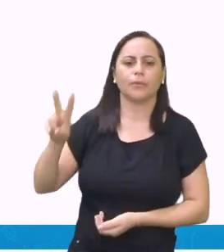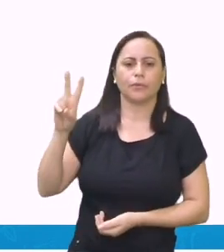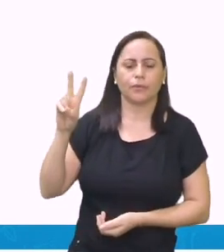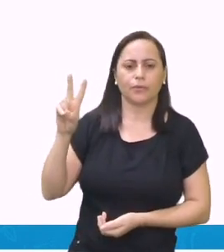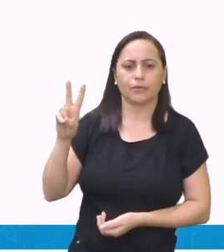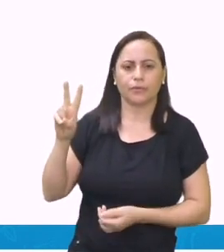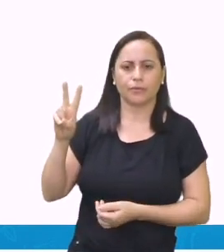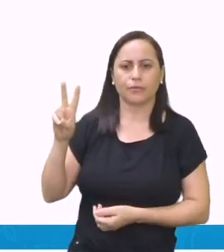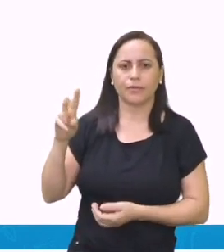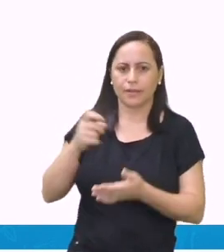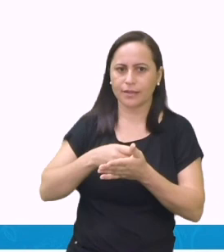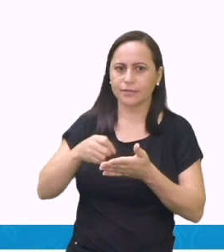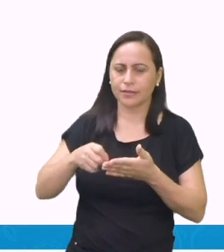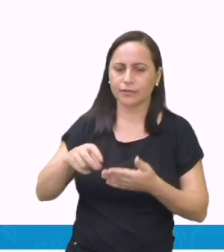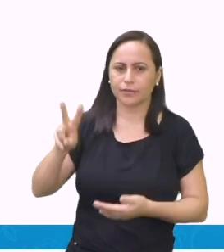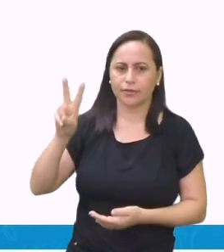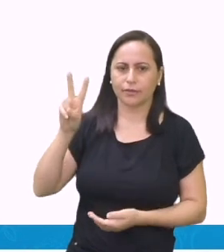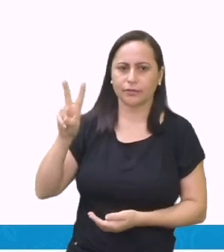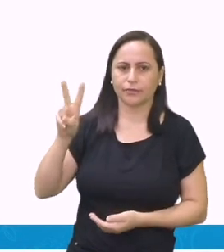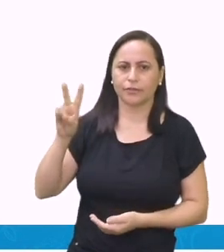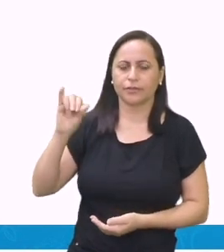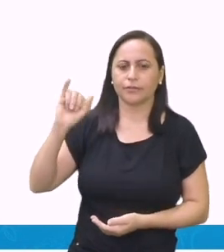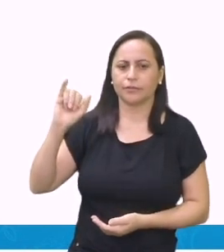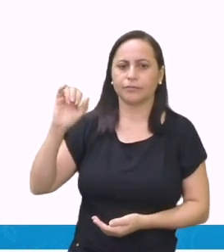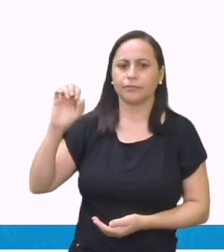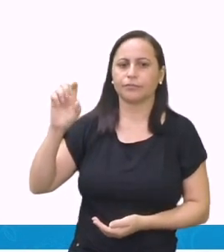20º. Vamos escrever, ó.